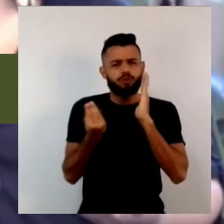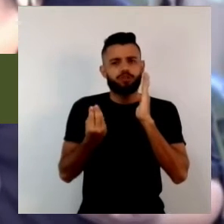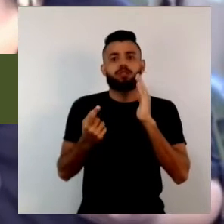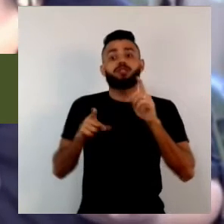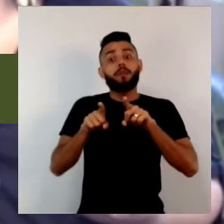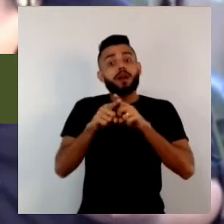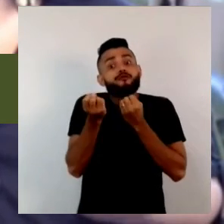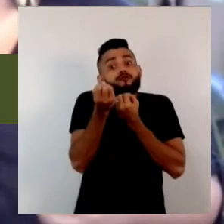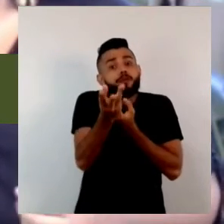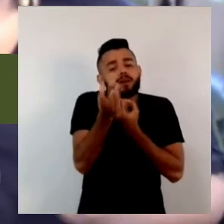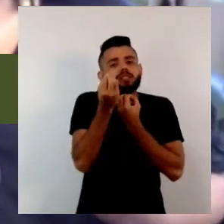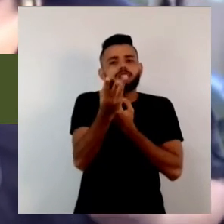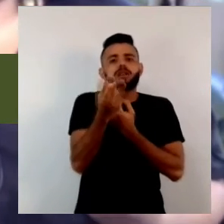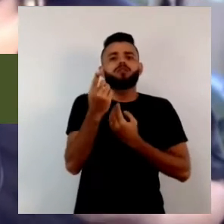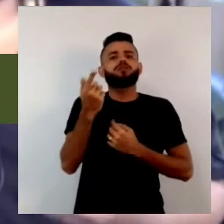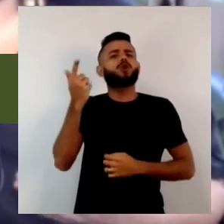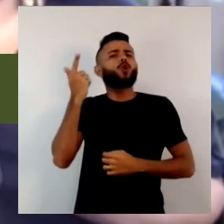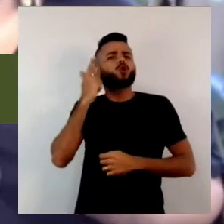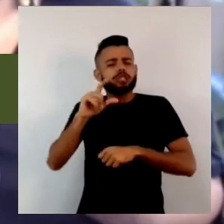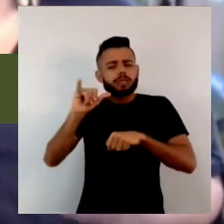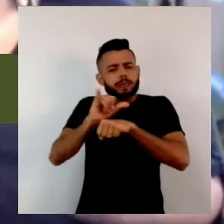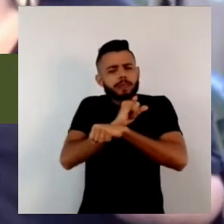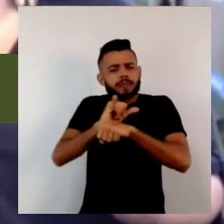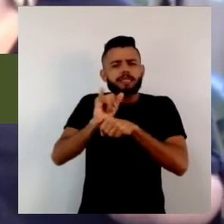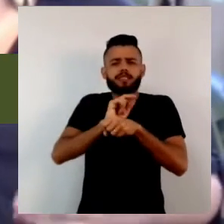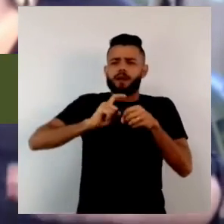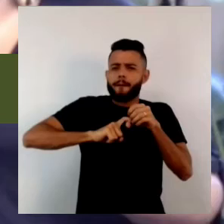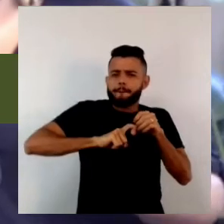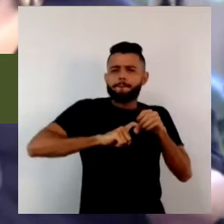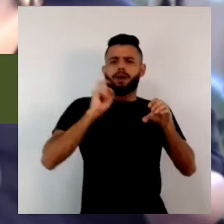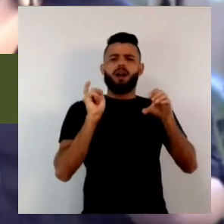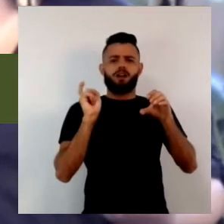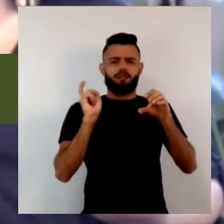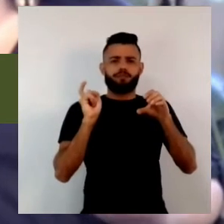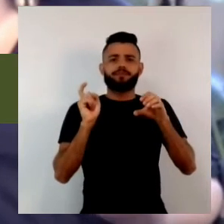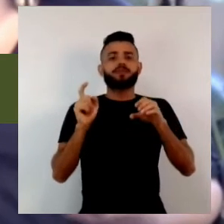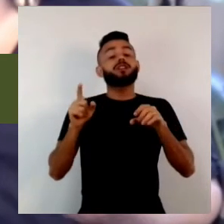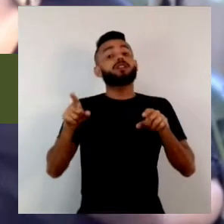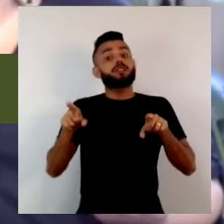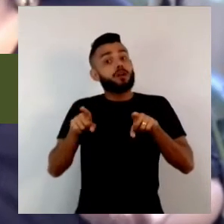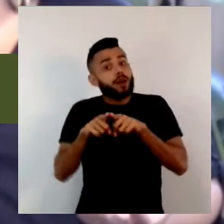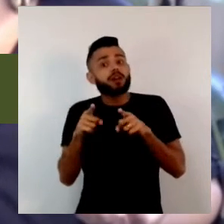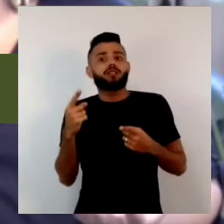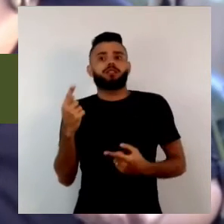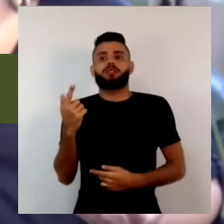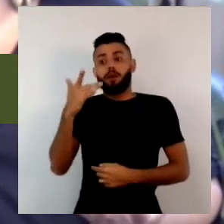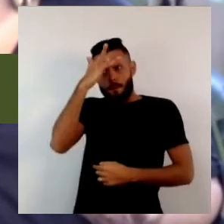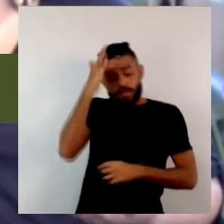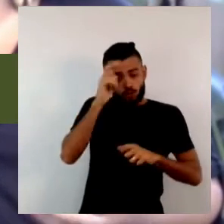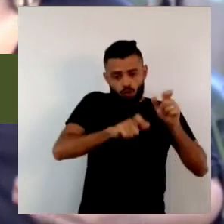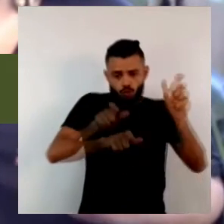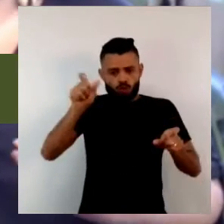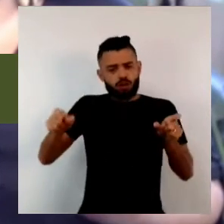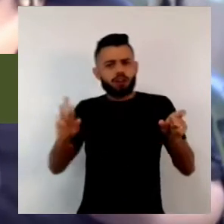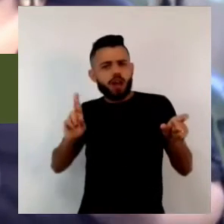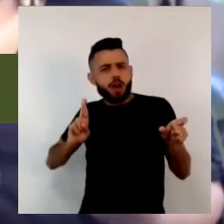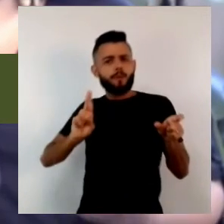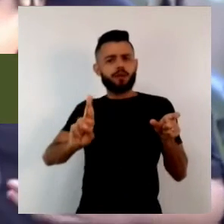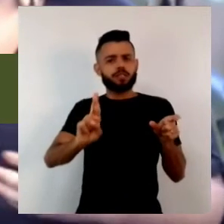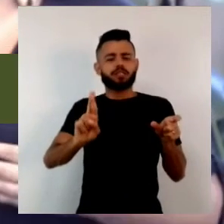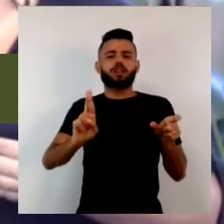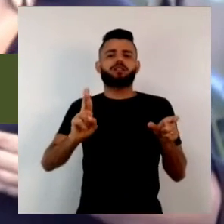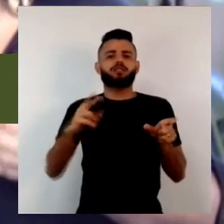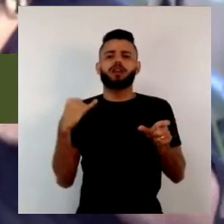para a emancipação e o quanto é importante termos representatividade na comunicação.